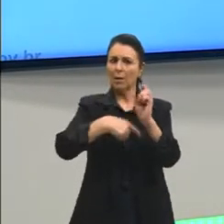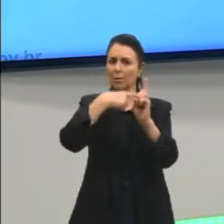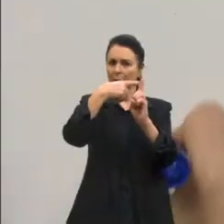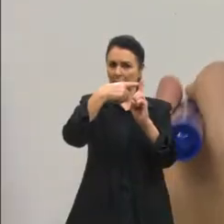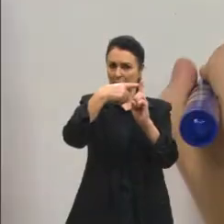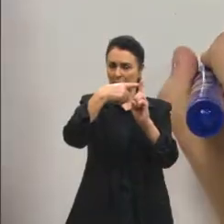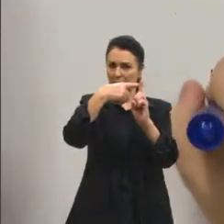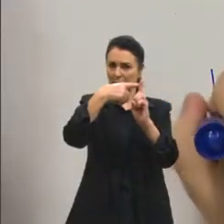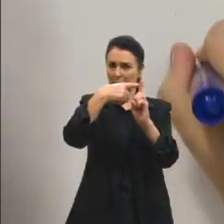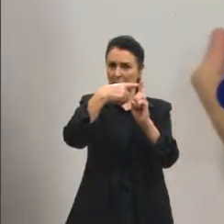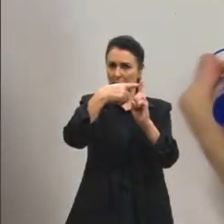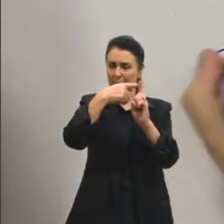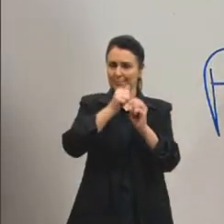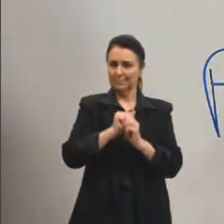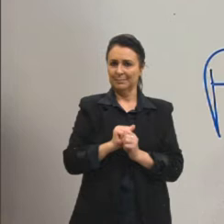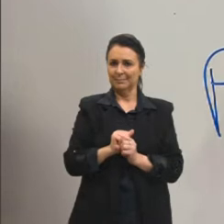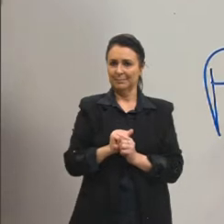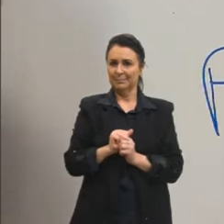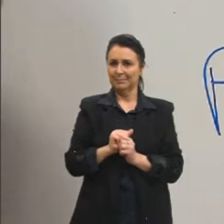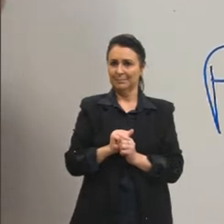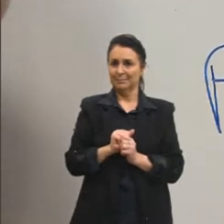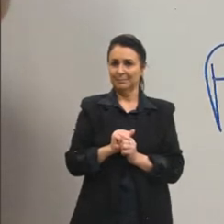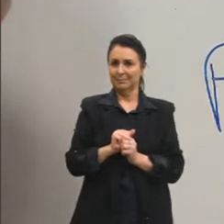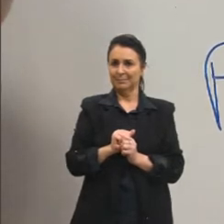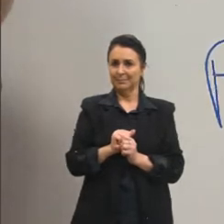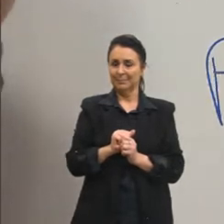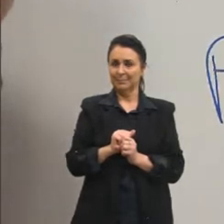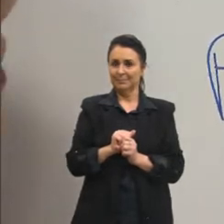de prótons então eu também sei o meu número de prótons